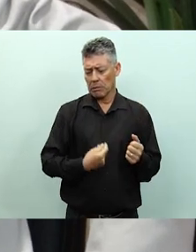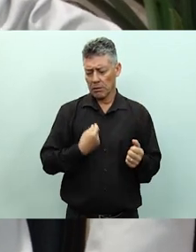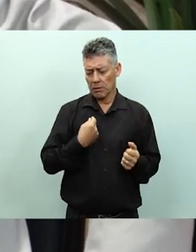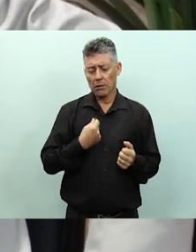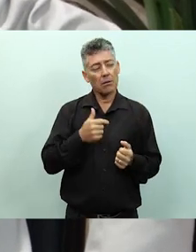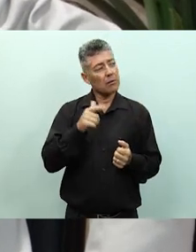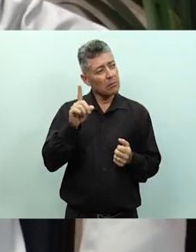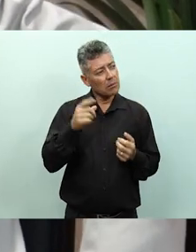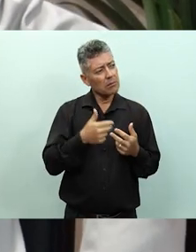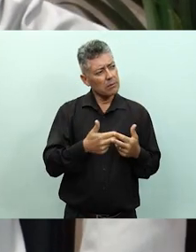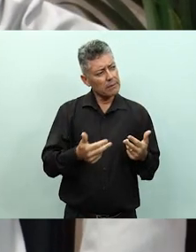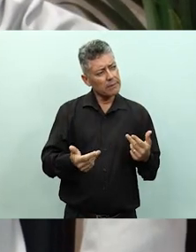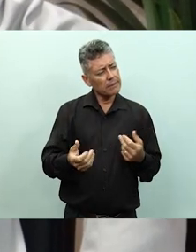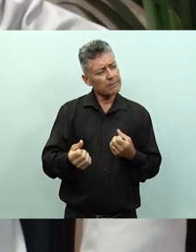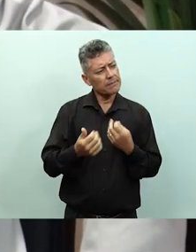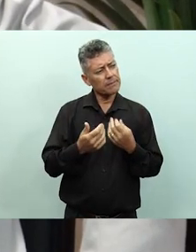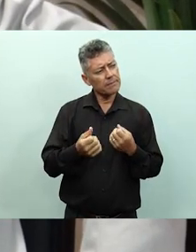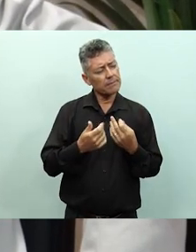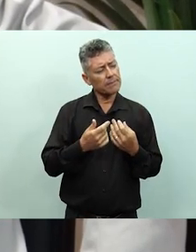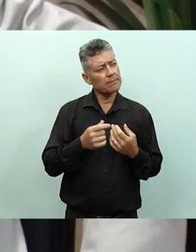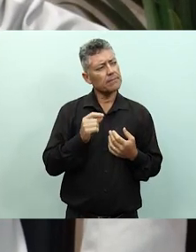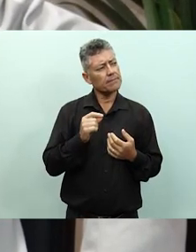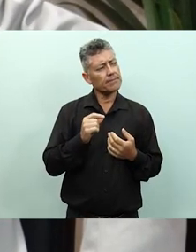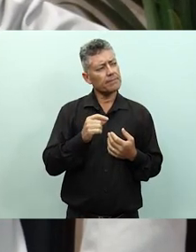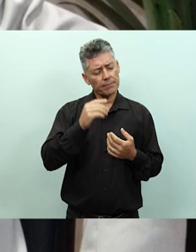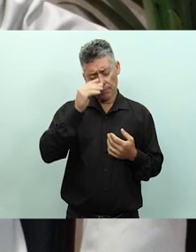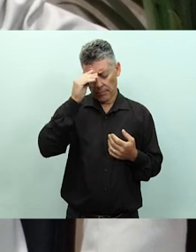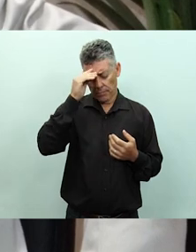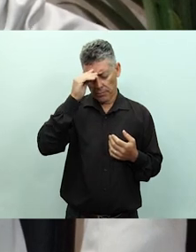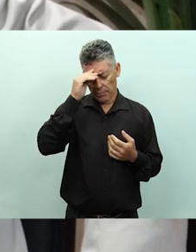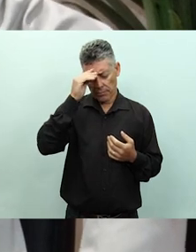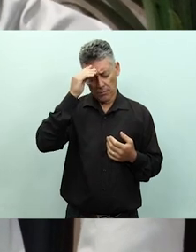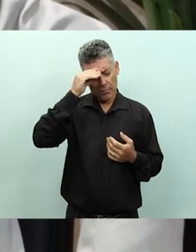somado na vida. Outra coisa que ela me ensinou foi